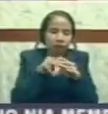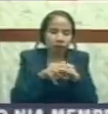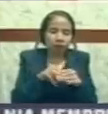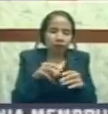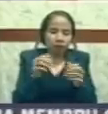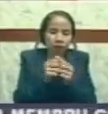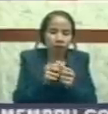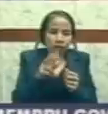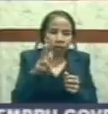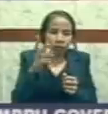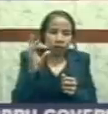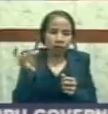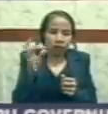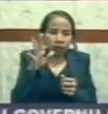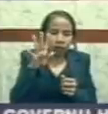total